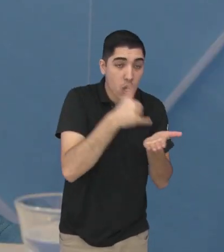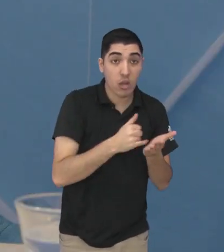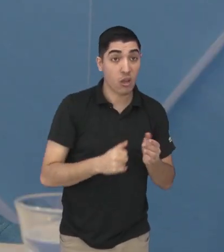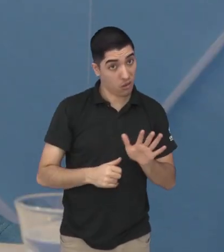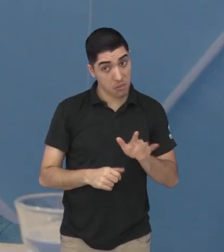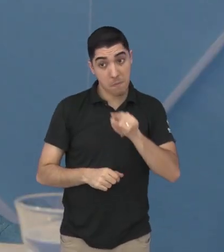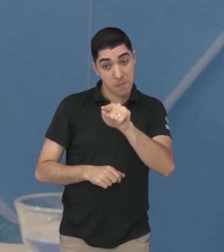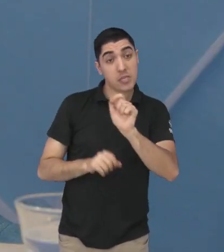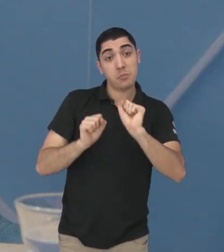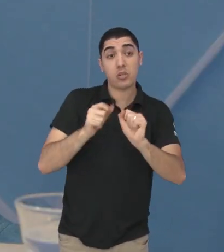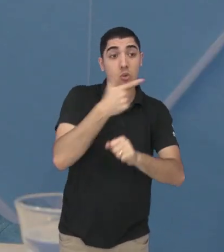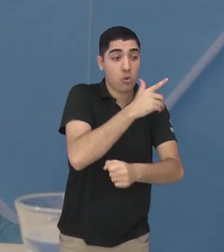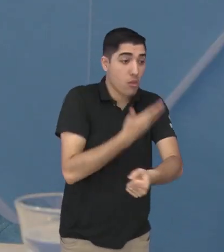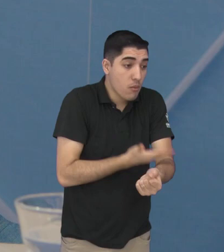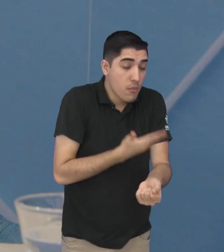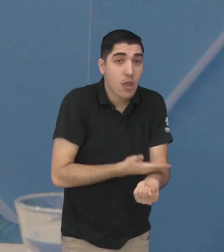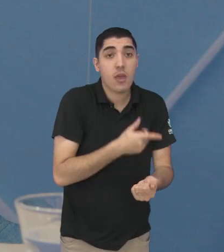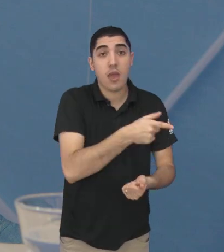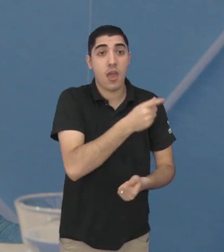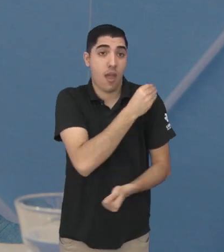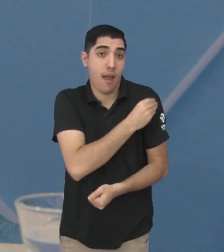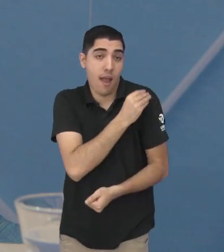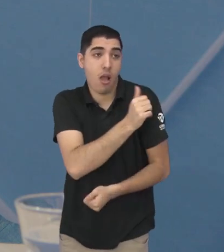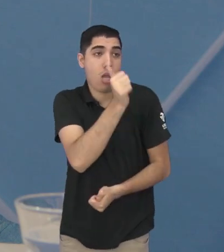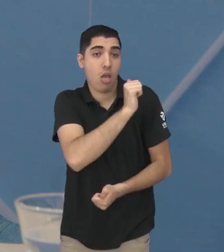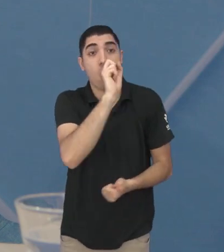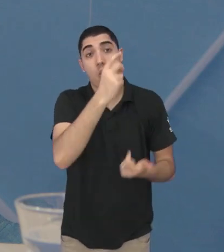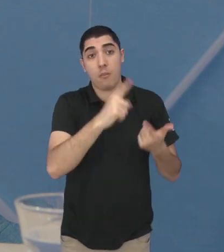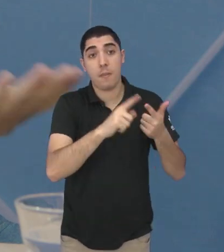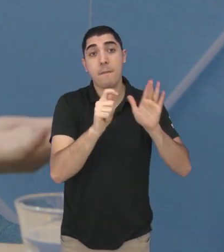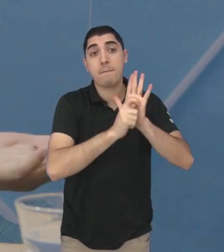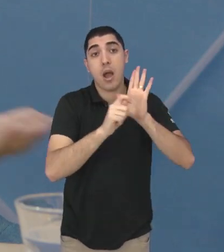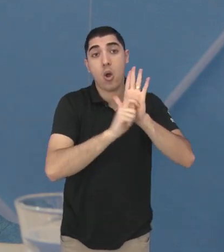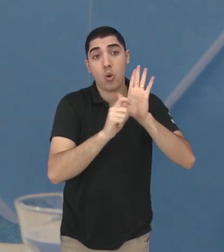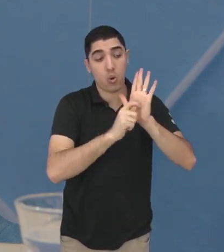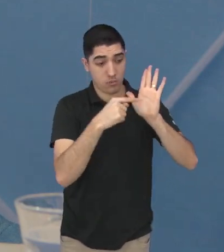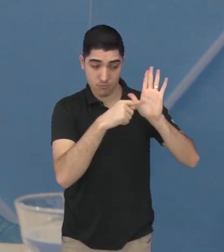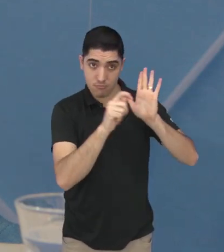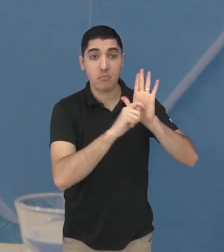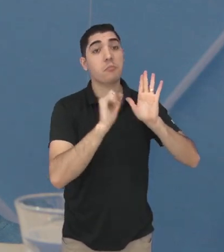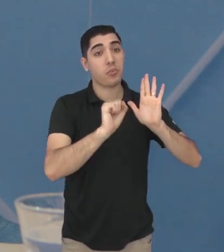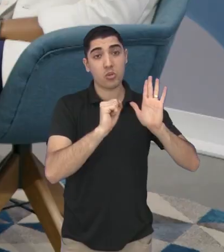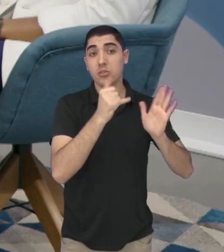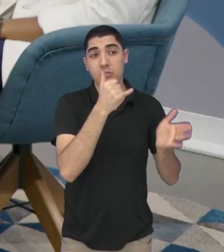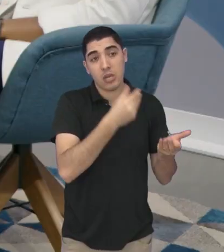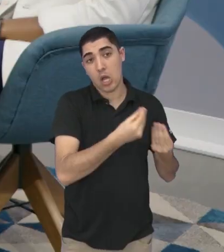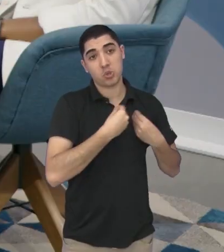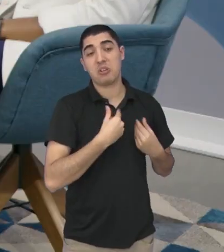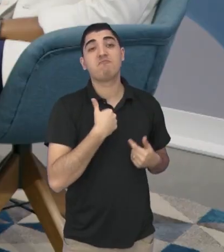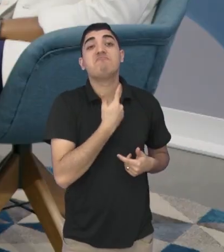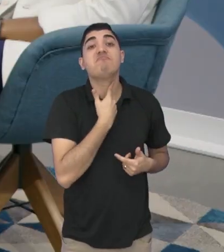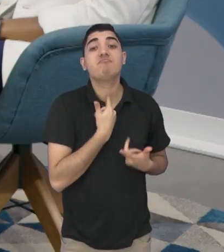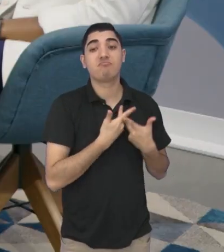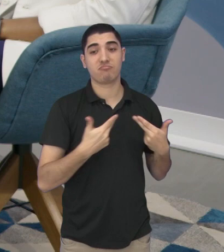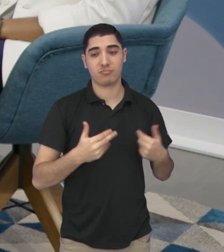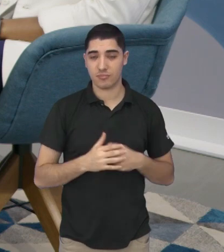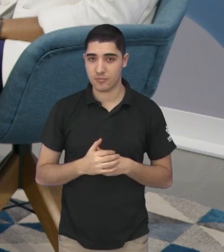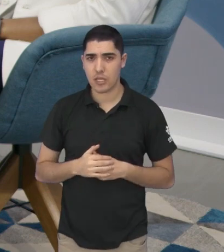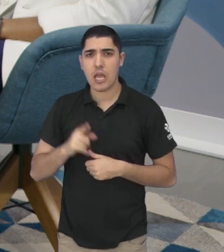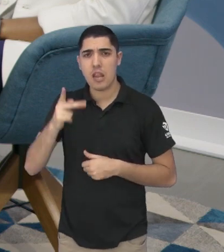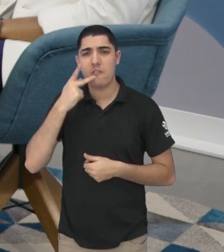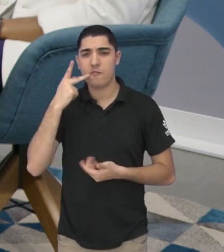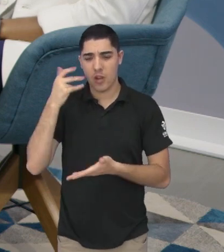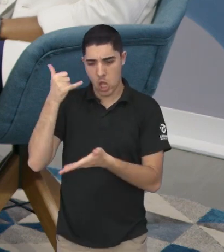ser de álcool, de maconha, porque ela vai ficar mais calminha, entendeu? Porque a droga entra também aonde a gente precisa. Sim, sim. Quando a gente fala